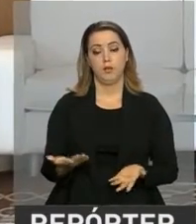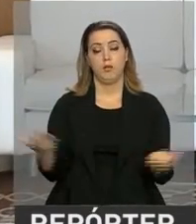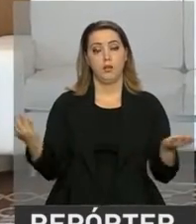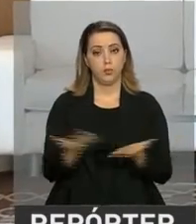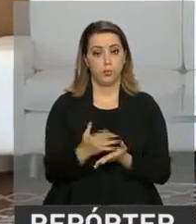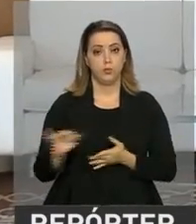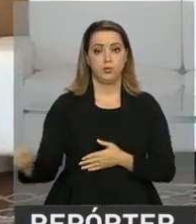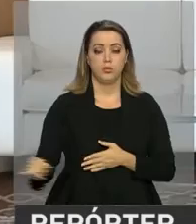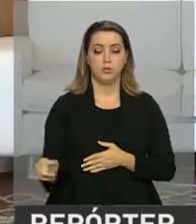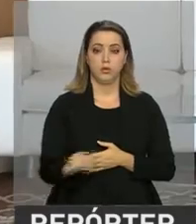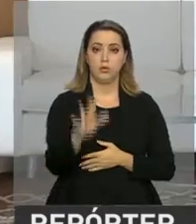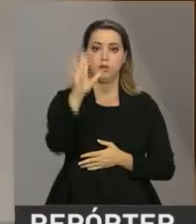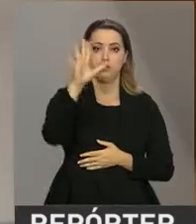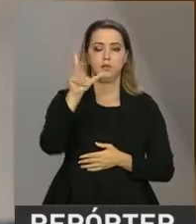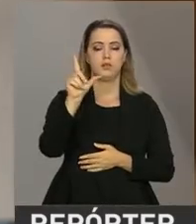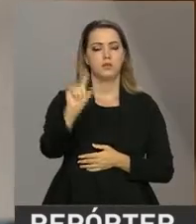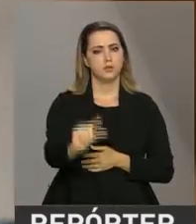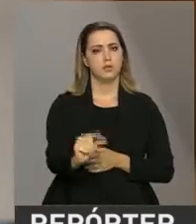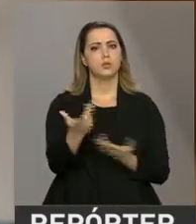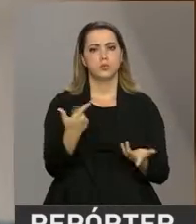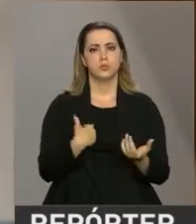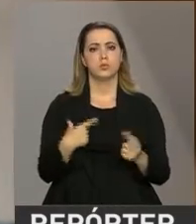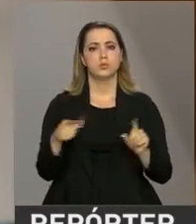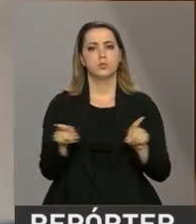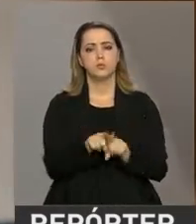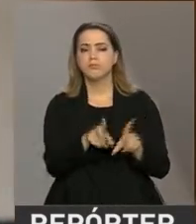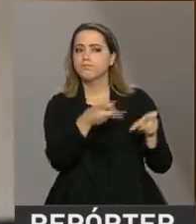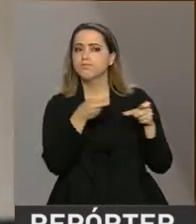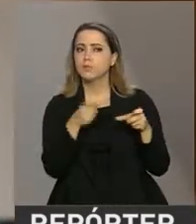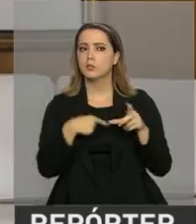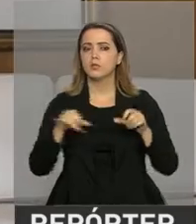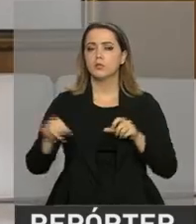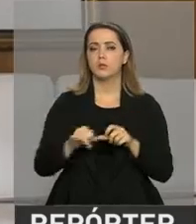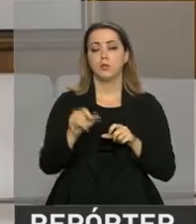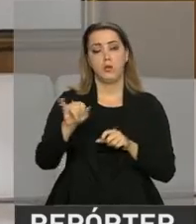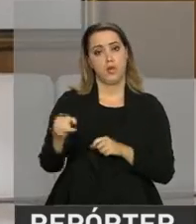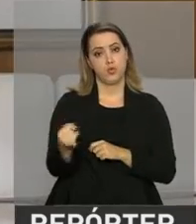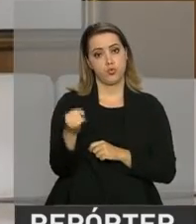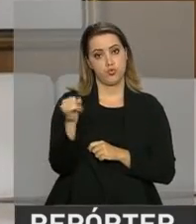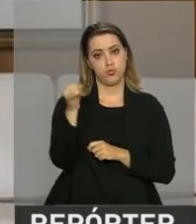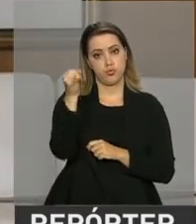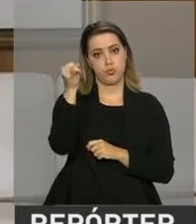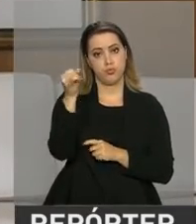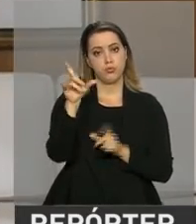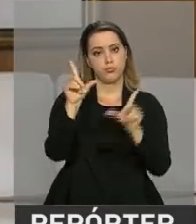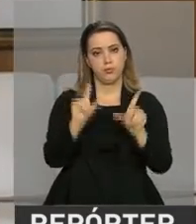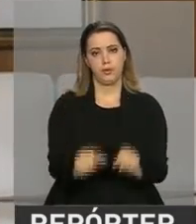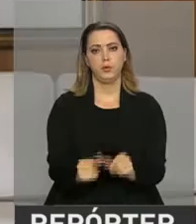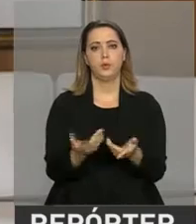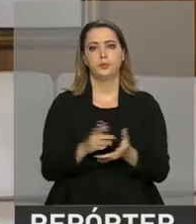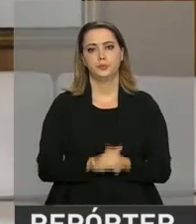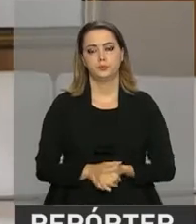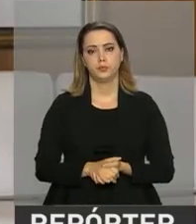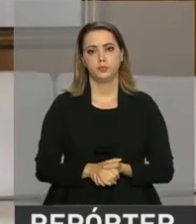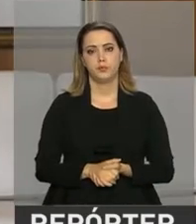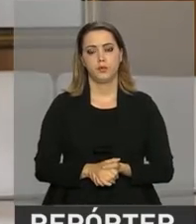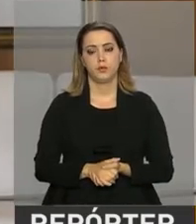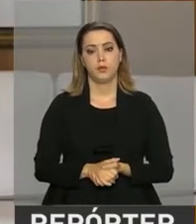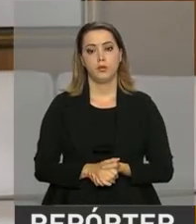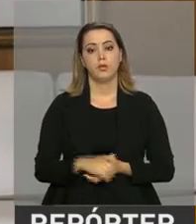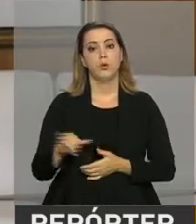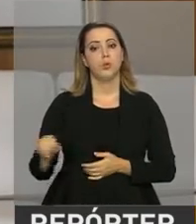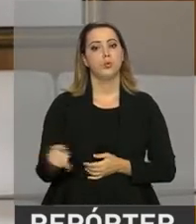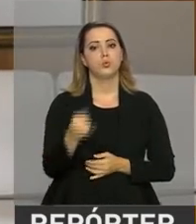a expectativa deste economista são juros mais baixos no futuro. O corte de juros, ele vem para